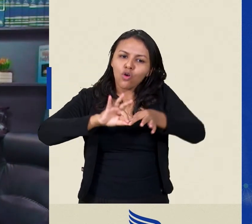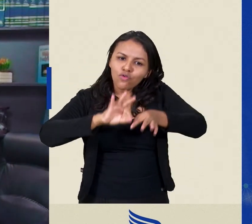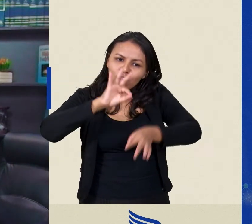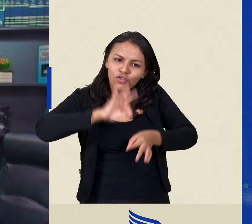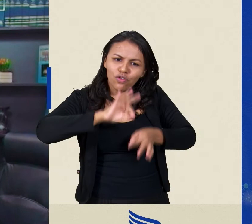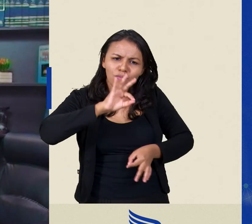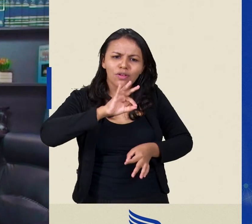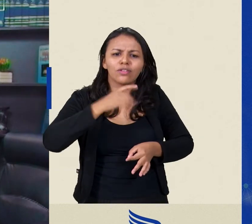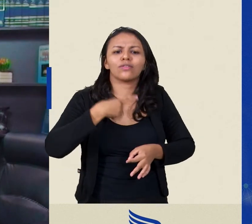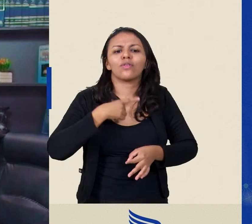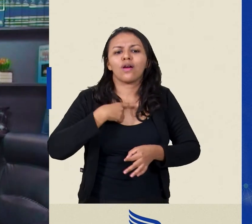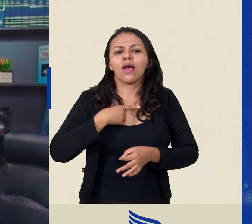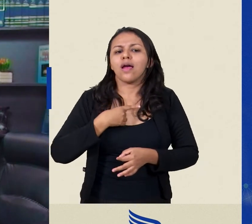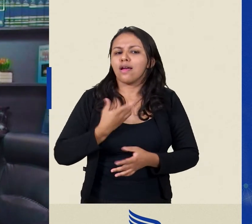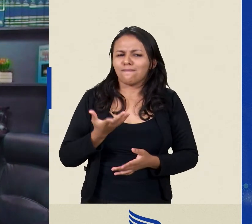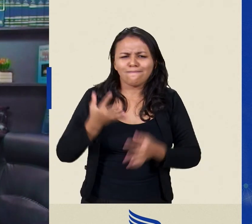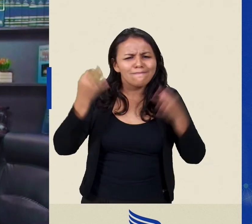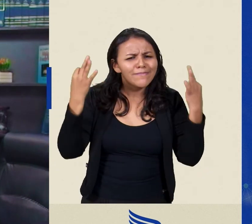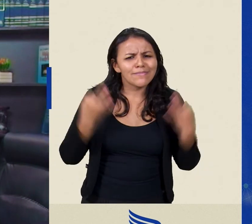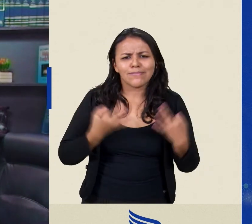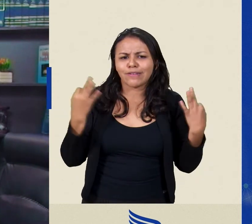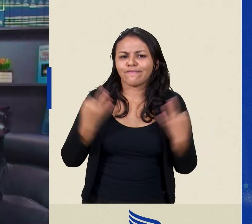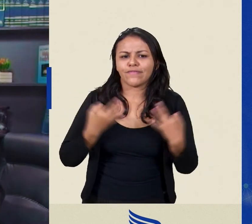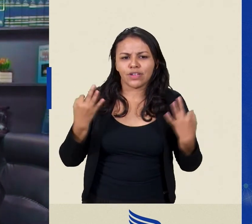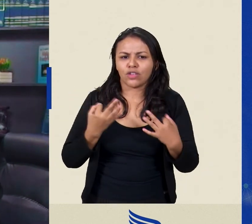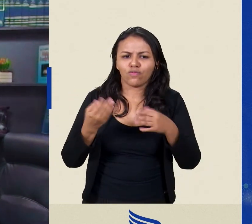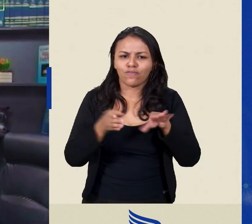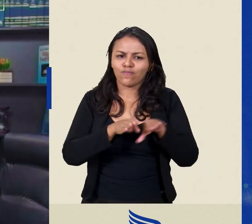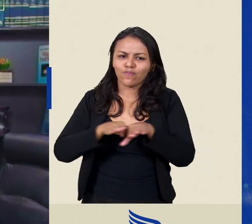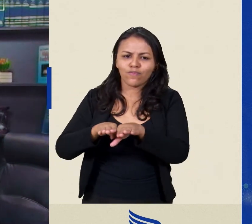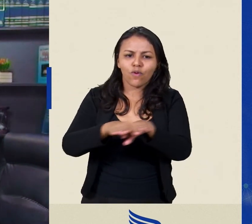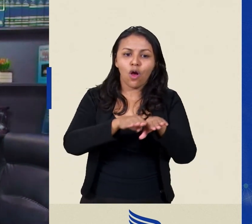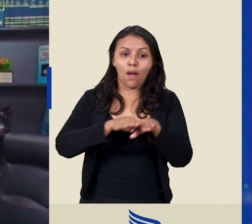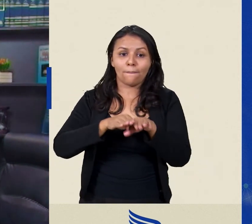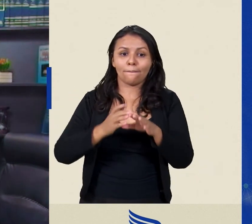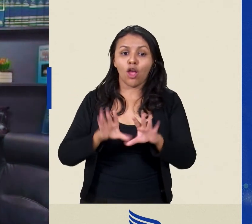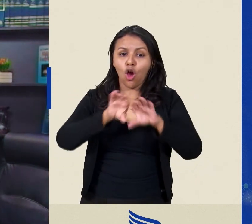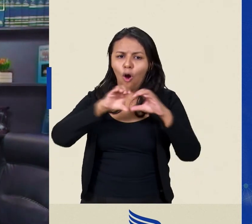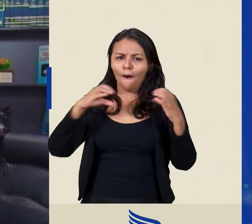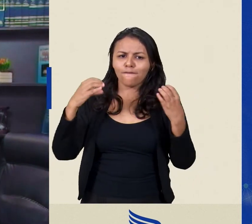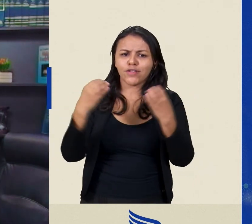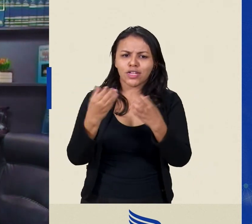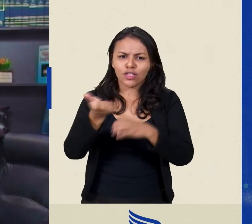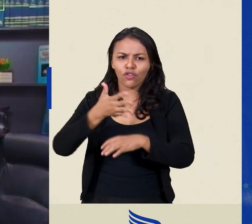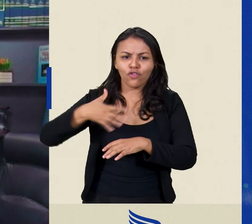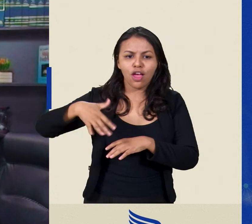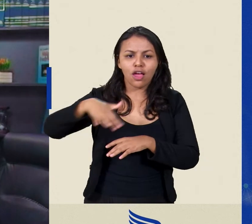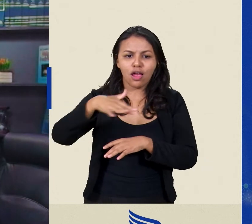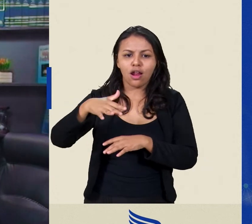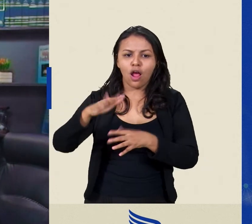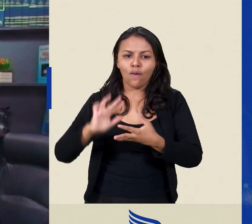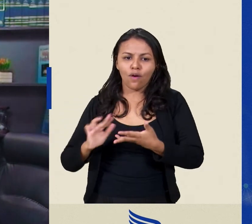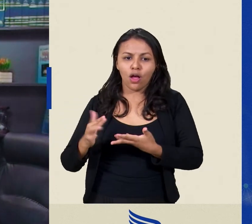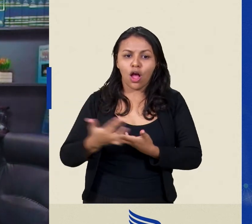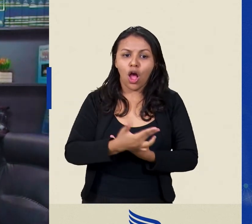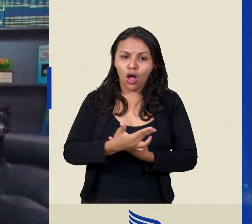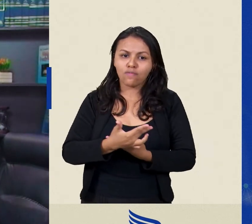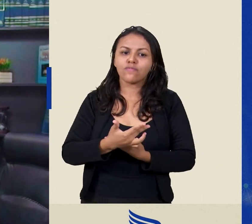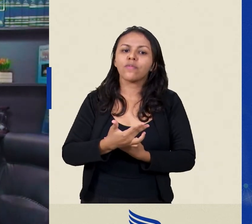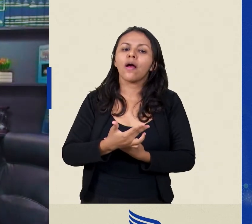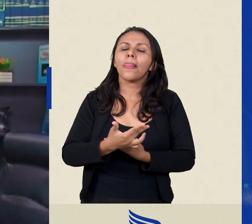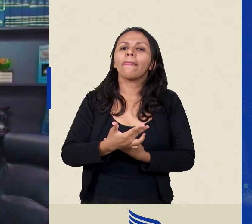manter a uniformidade. A Conferência Geral de nossa igreja estabeleceu que os vestidos de